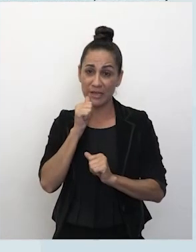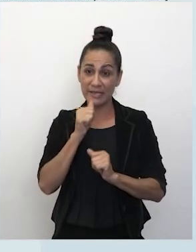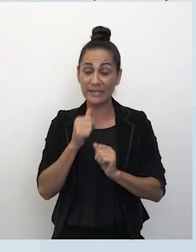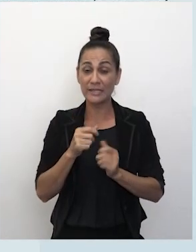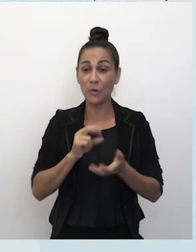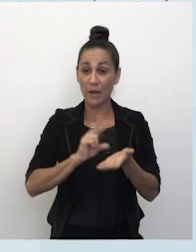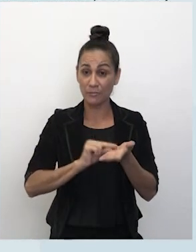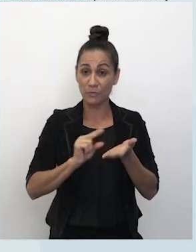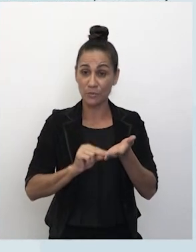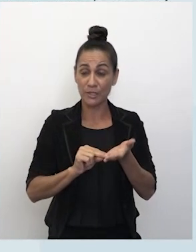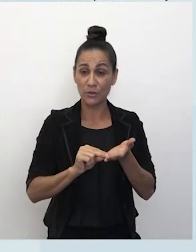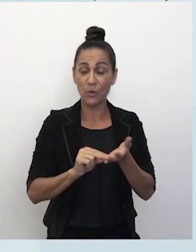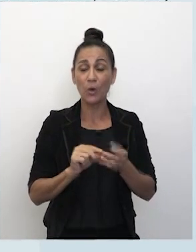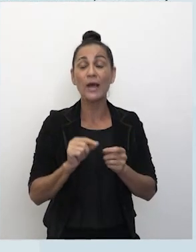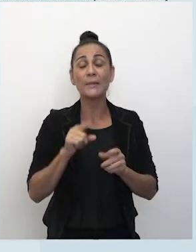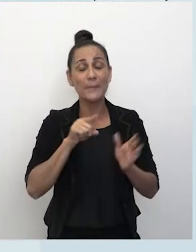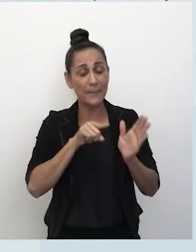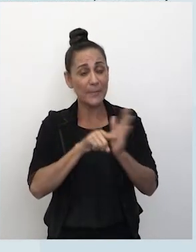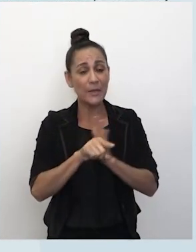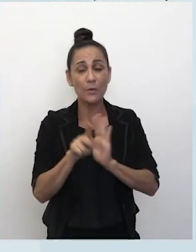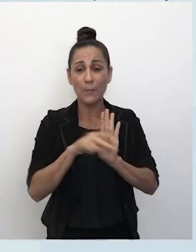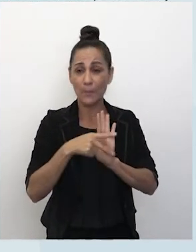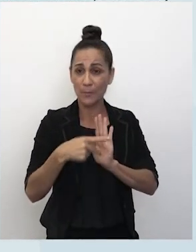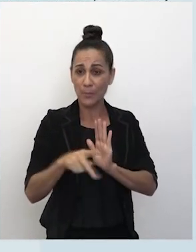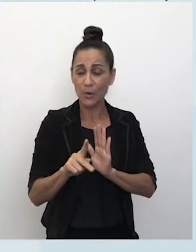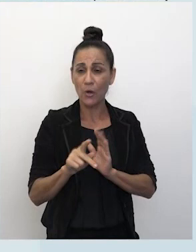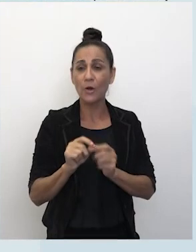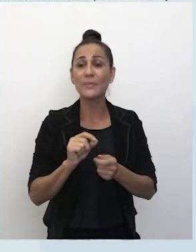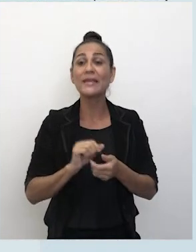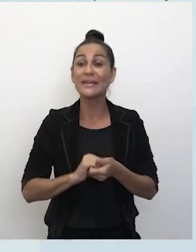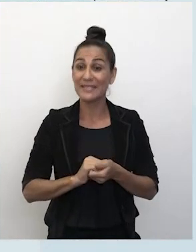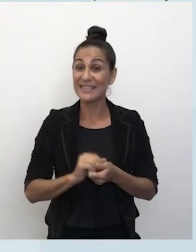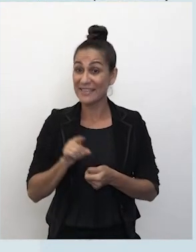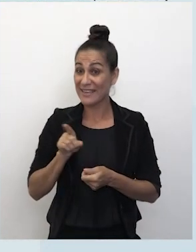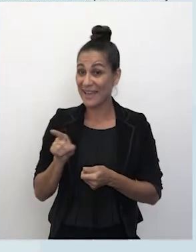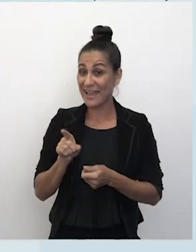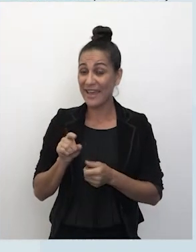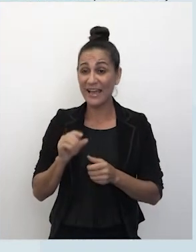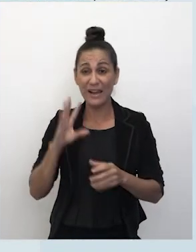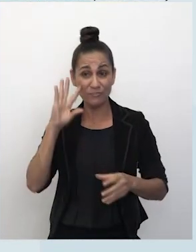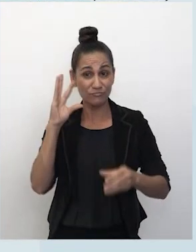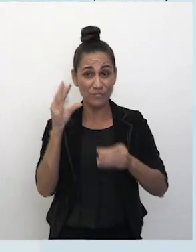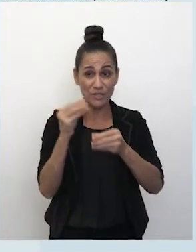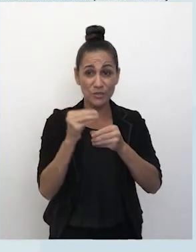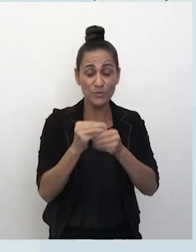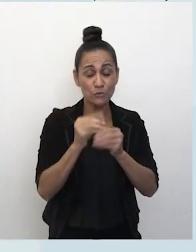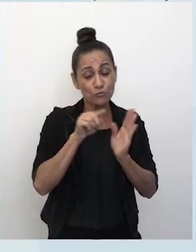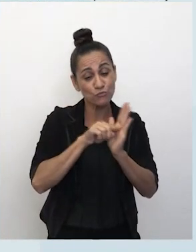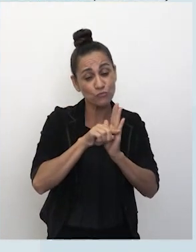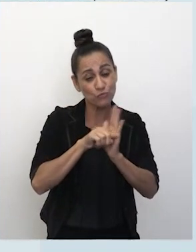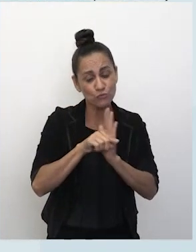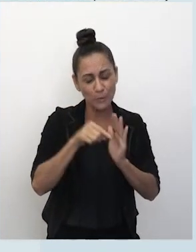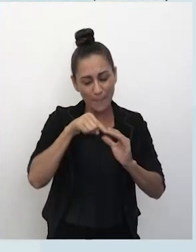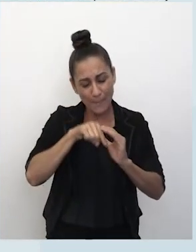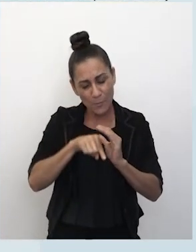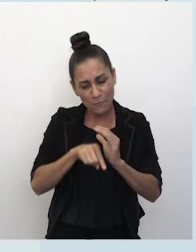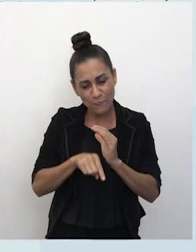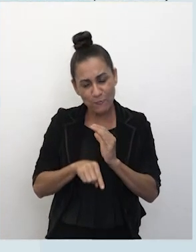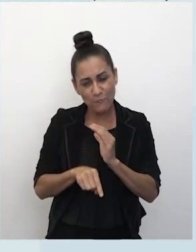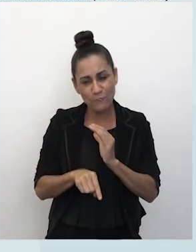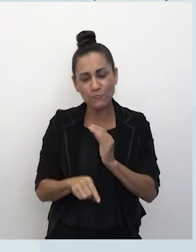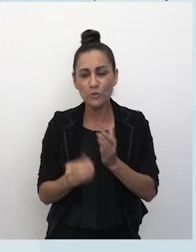tem esse mesmo nome dessa pergunta e ela concluiu, no estudo que ela fez, a partir